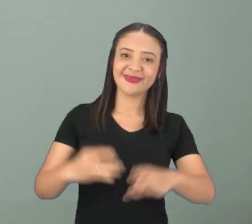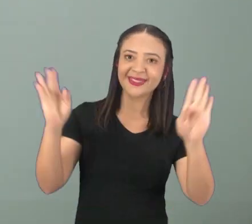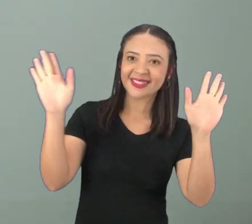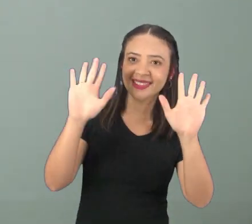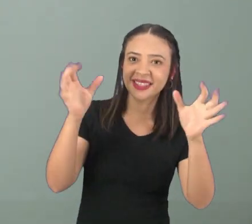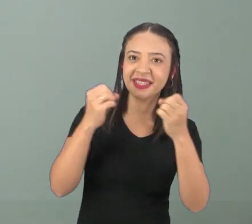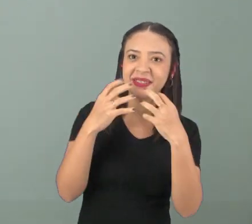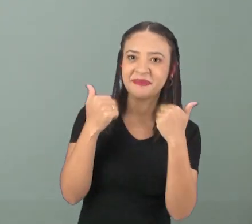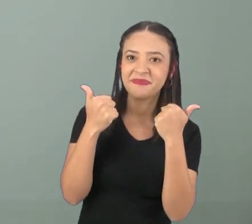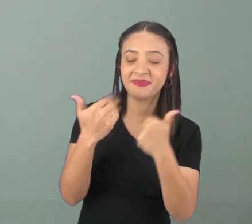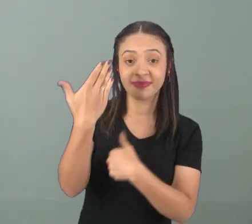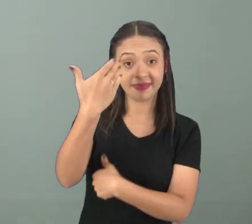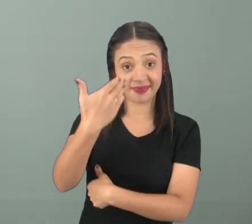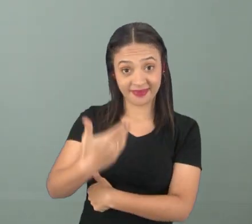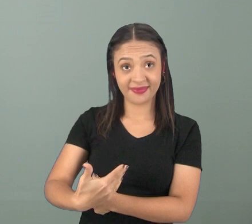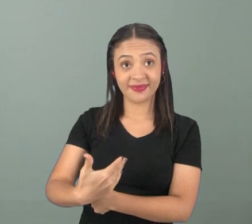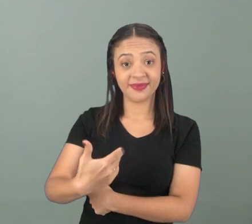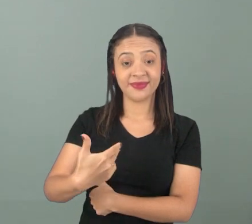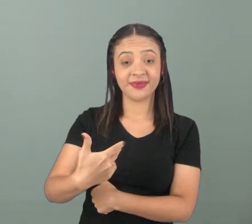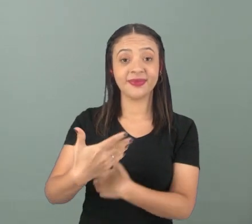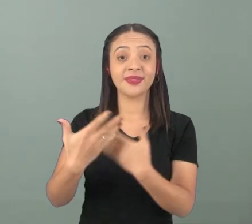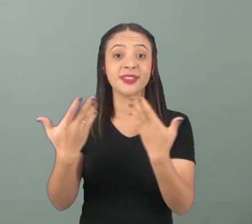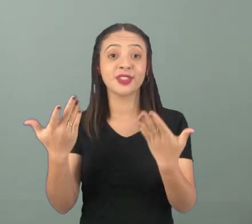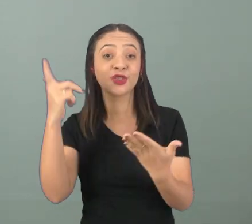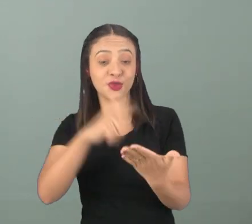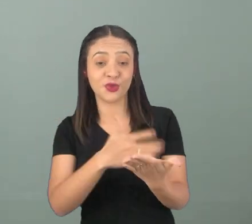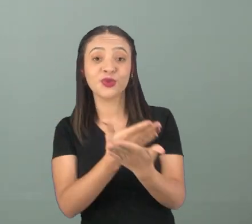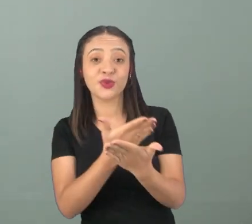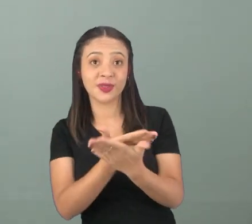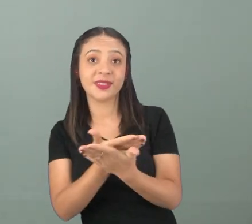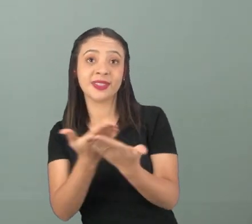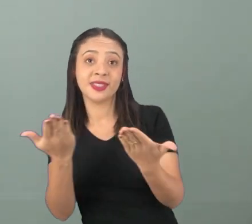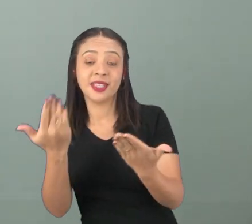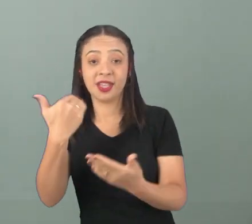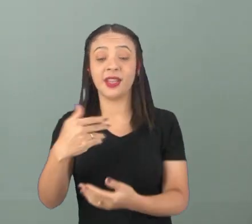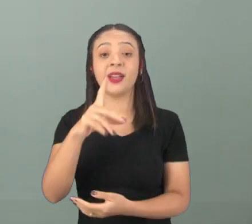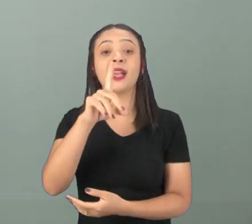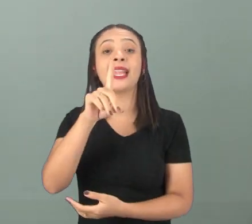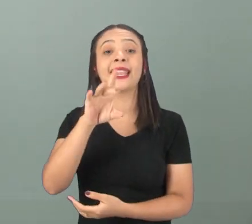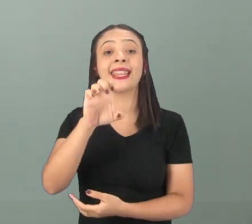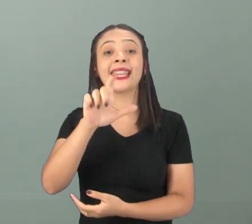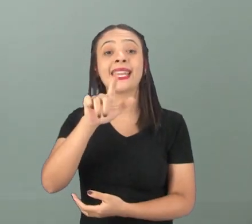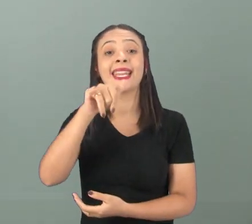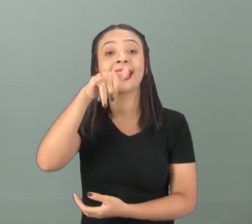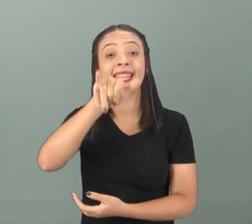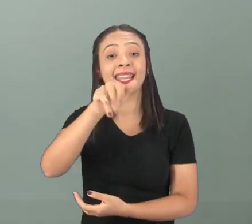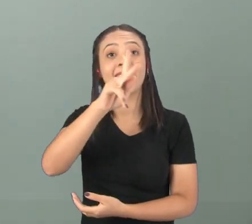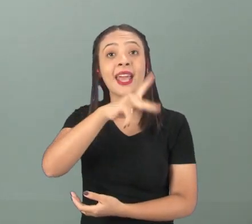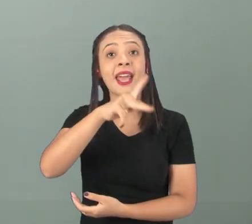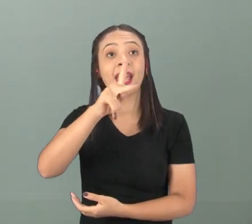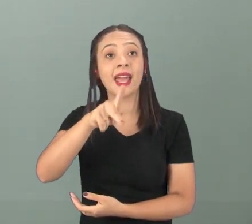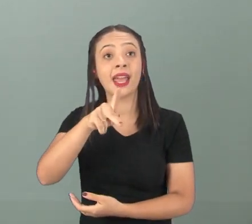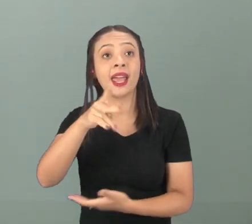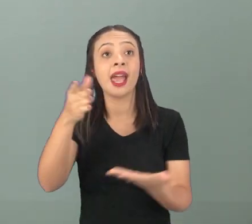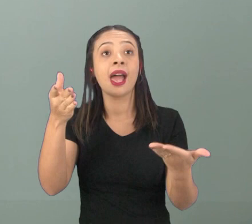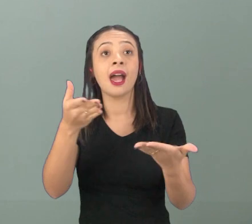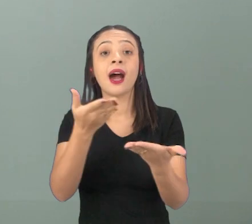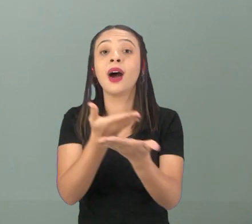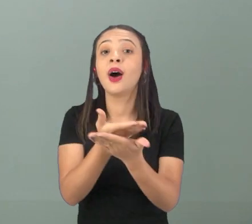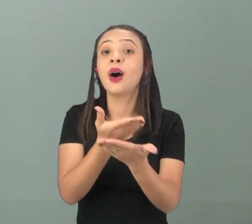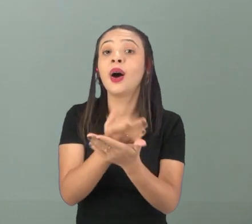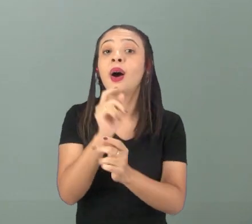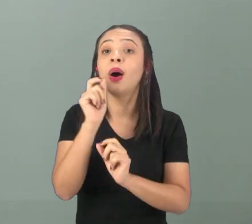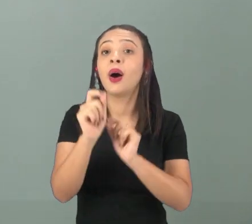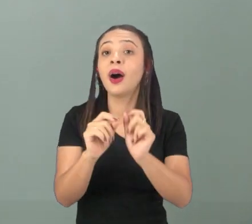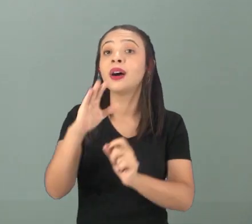Olá pessoal, tudo bem? Estou de volta para mais uma aula com vocês, tá? Sou a professora Deli e a nossa aula hoje é de